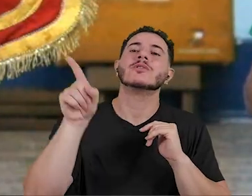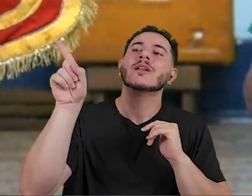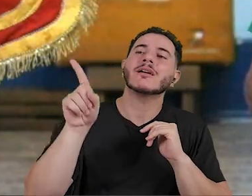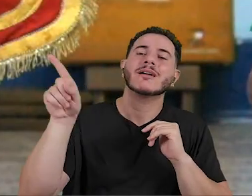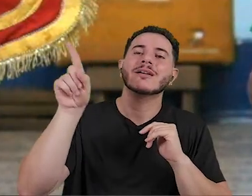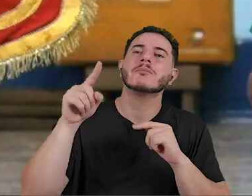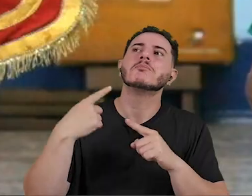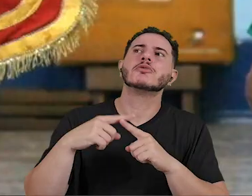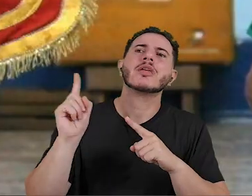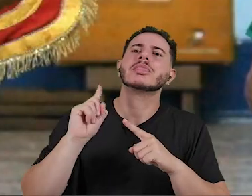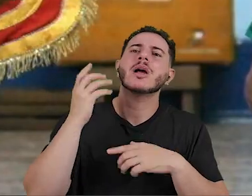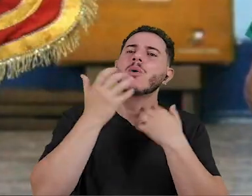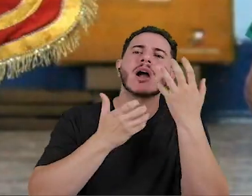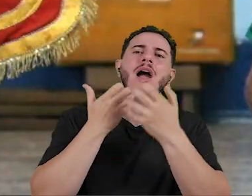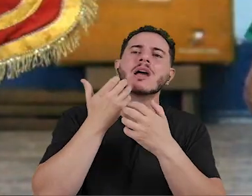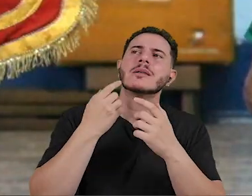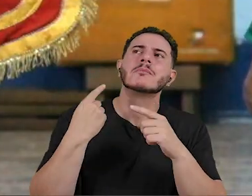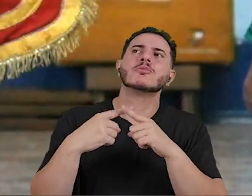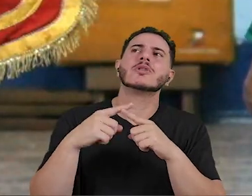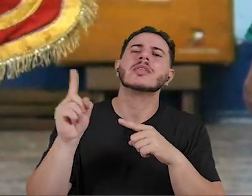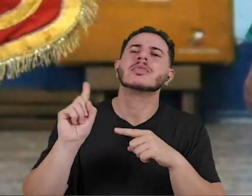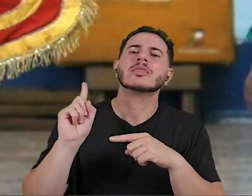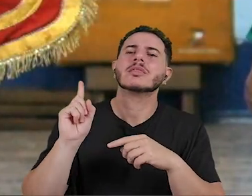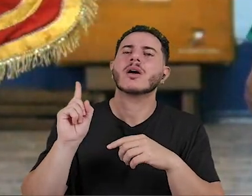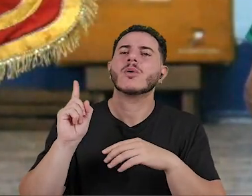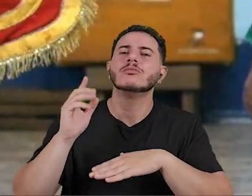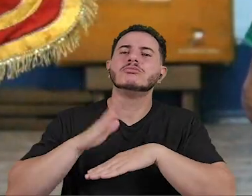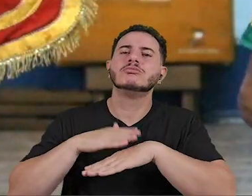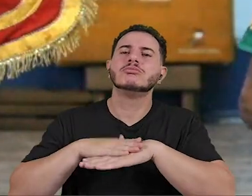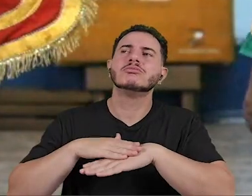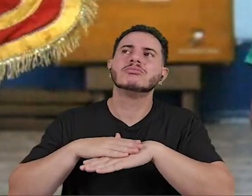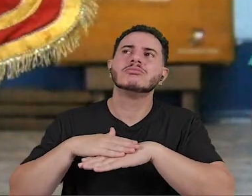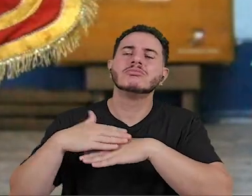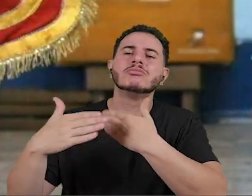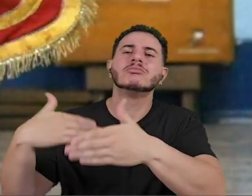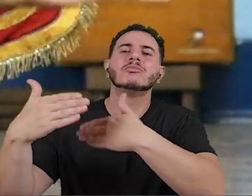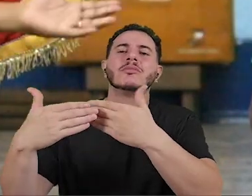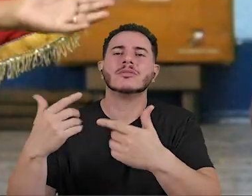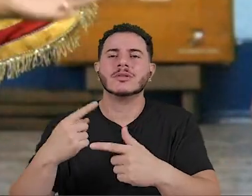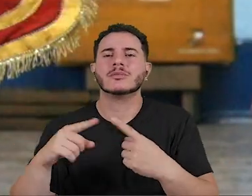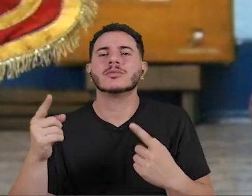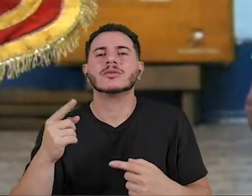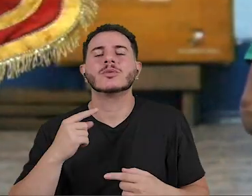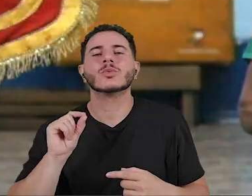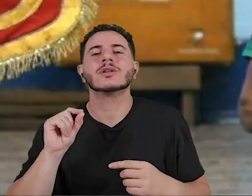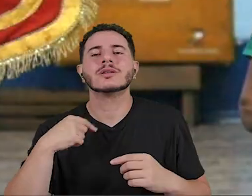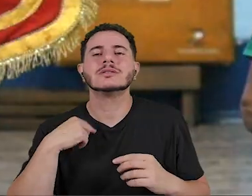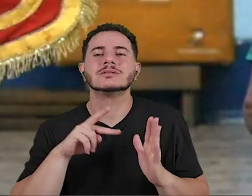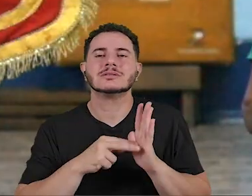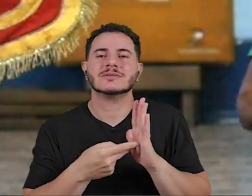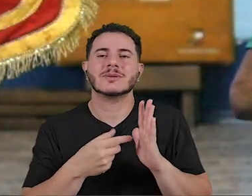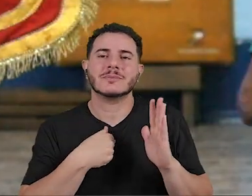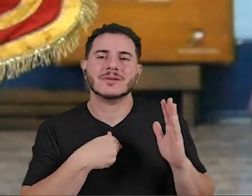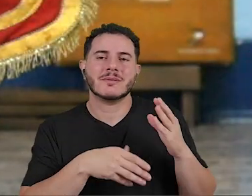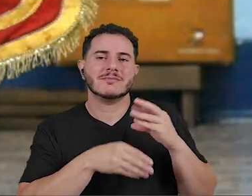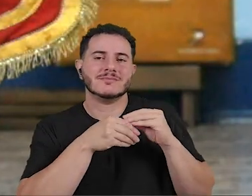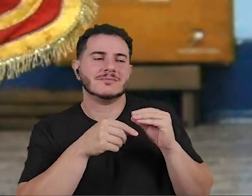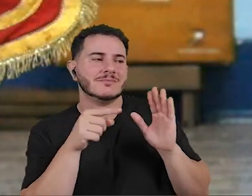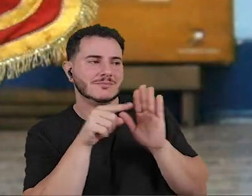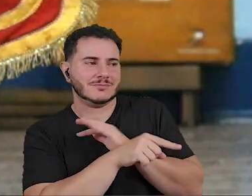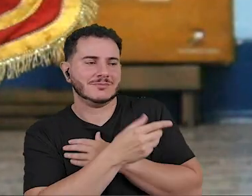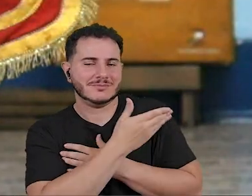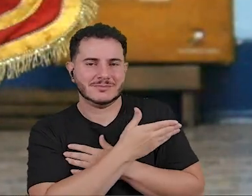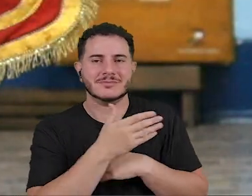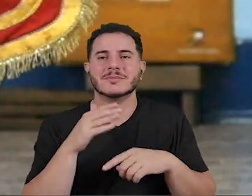Era a minha contribuição em relação à sua pergunta para o mestre. Para Zeca, e